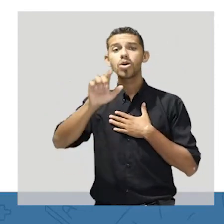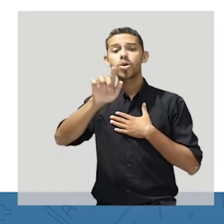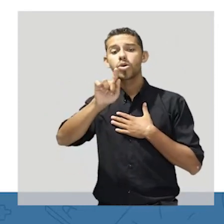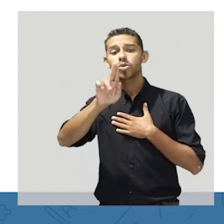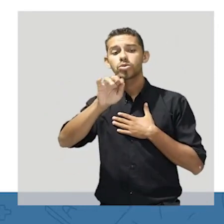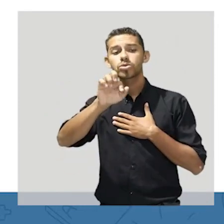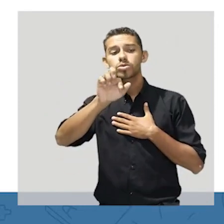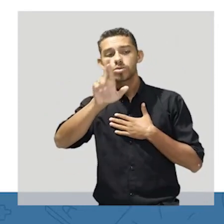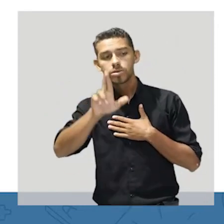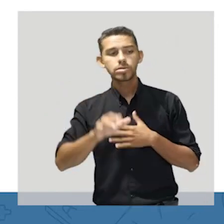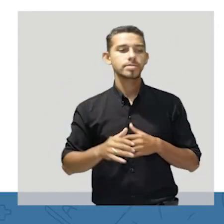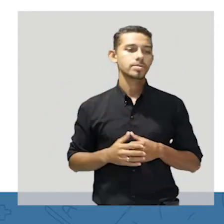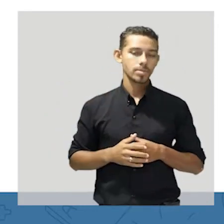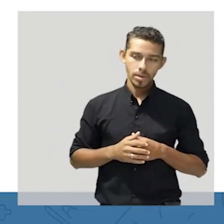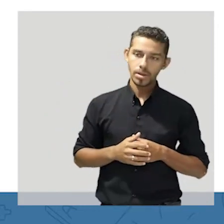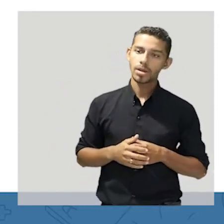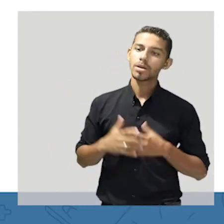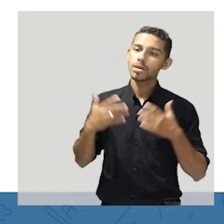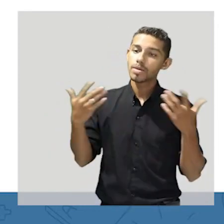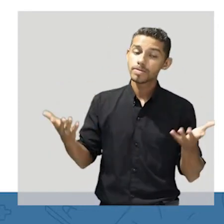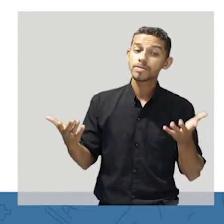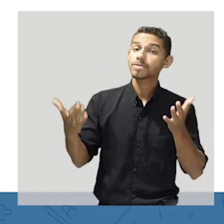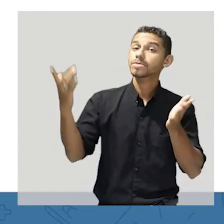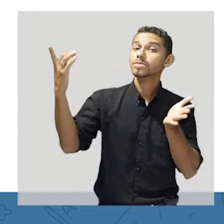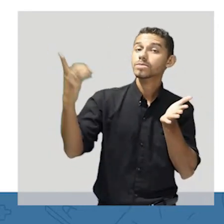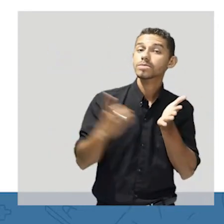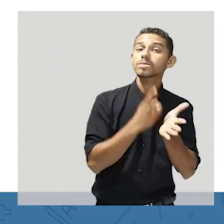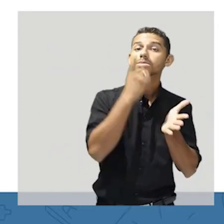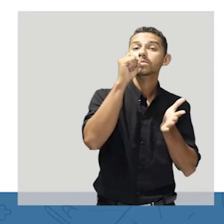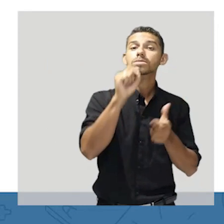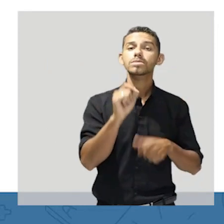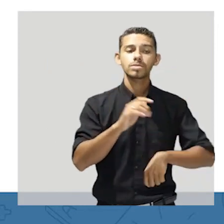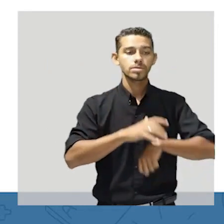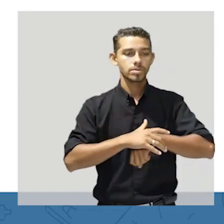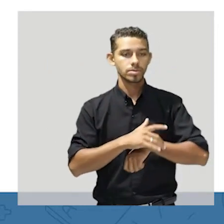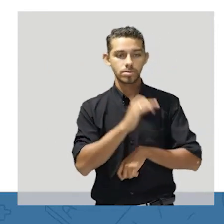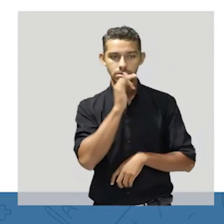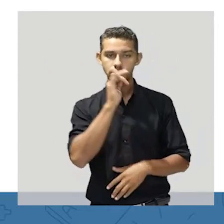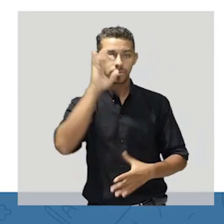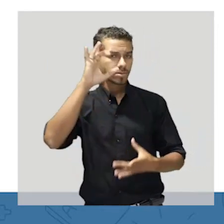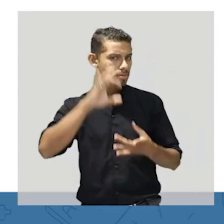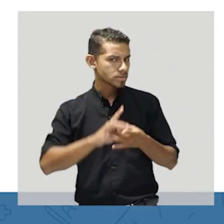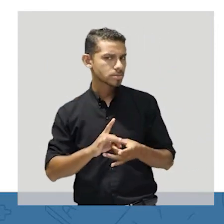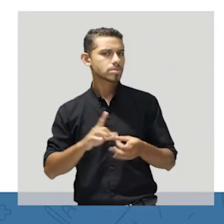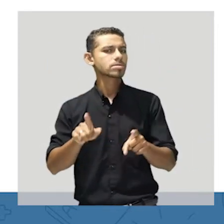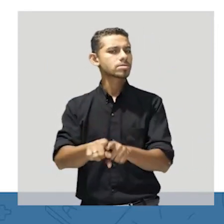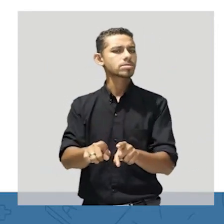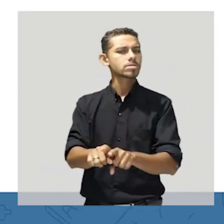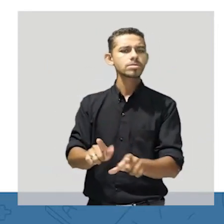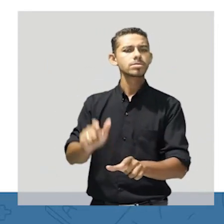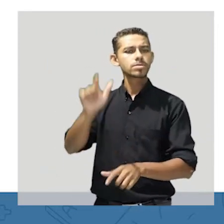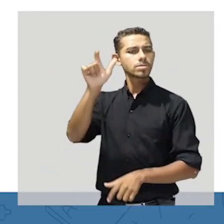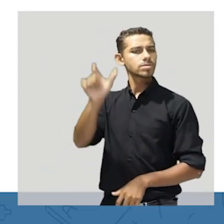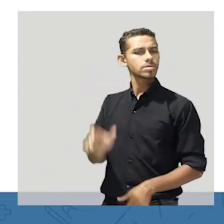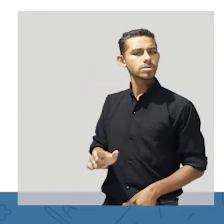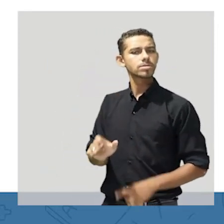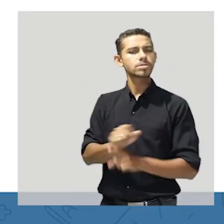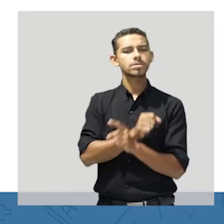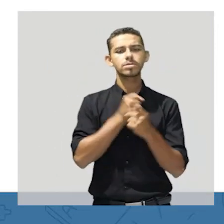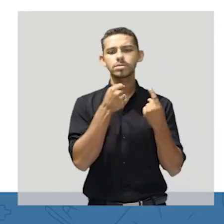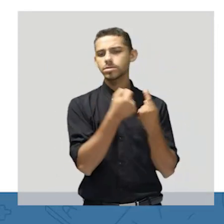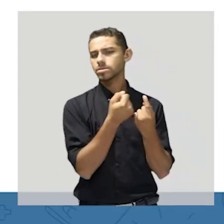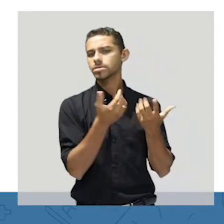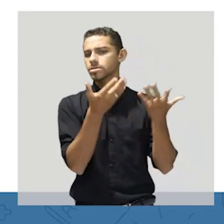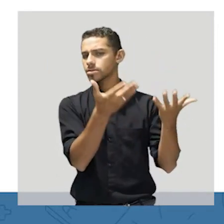moço Fala lá né O que denota uma assimetria das posições sociais assumidas nesta canção o pronome